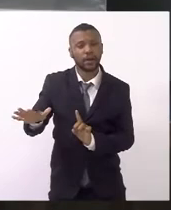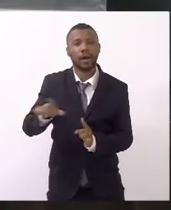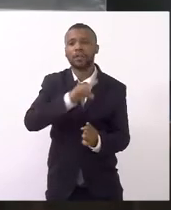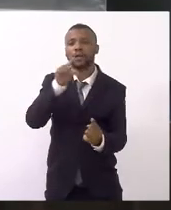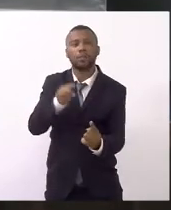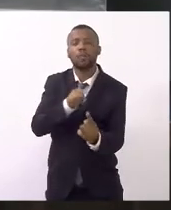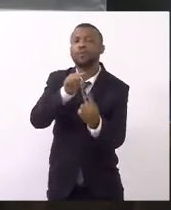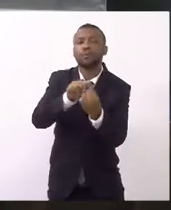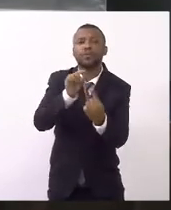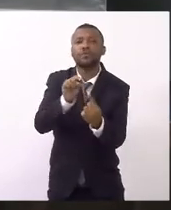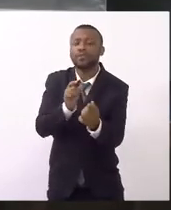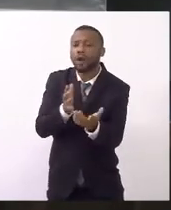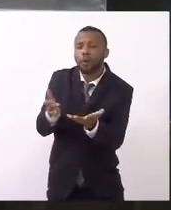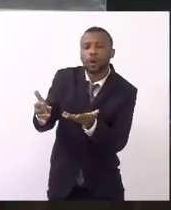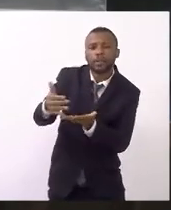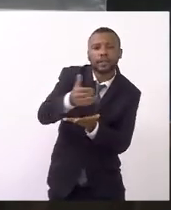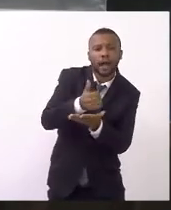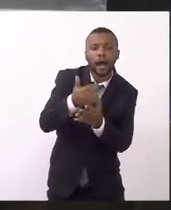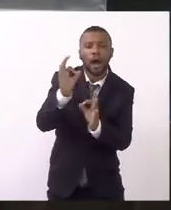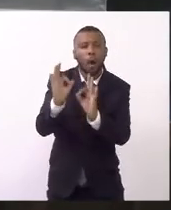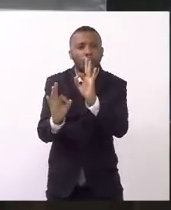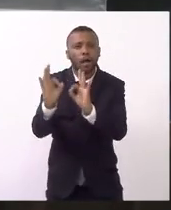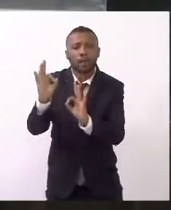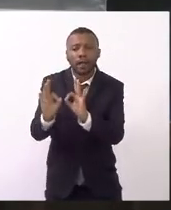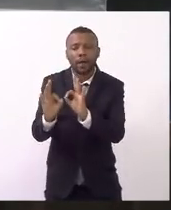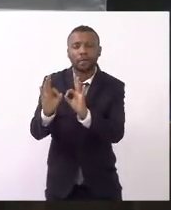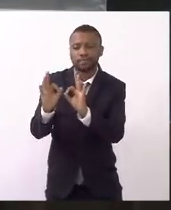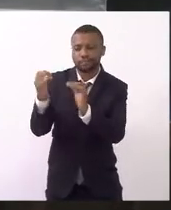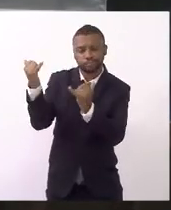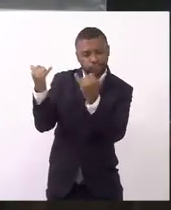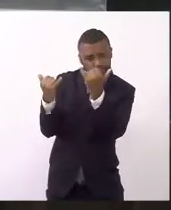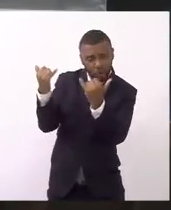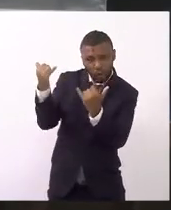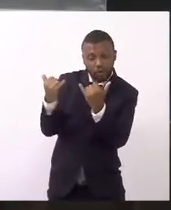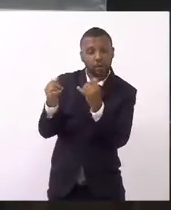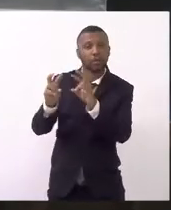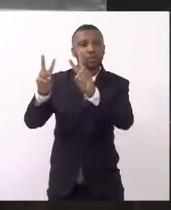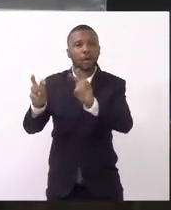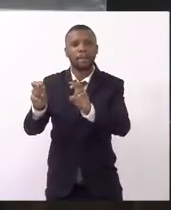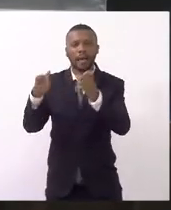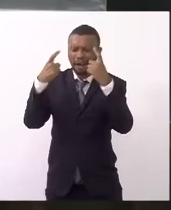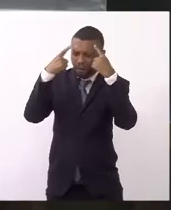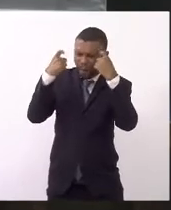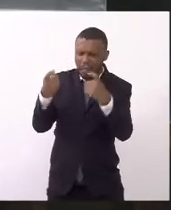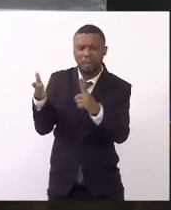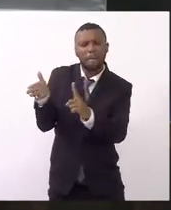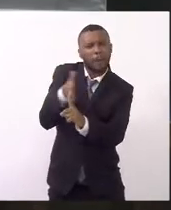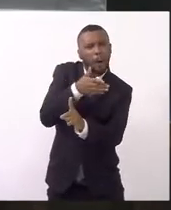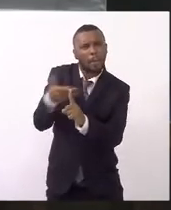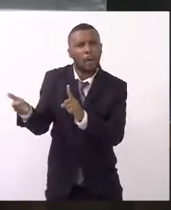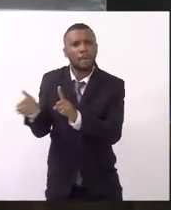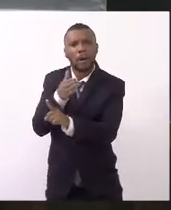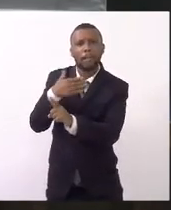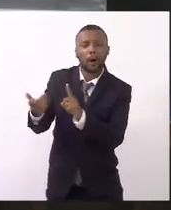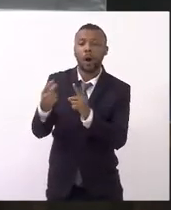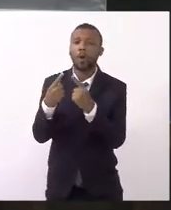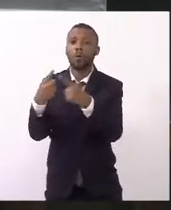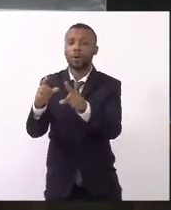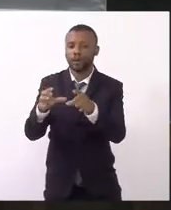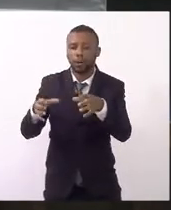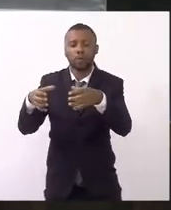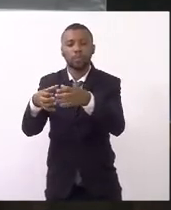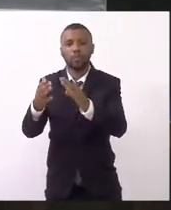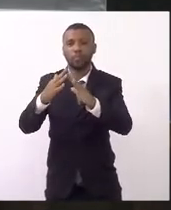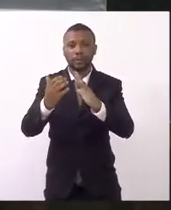ordenar e analisar dados sobre a violência praticada ou tentada conta grupos e